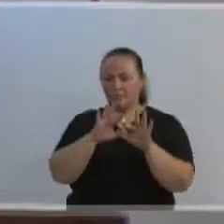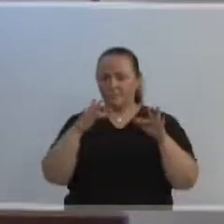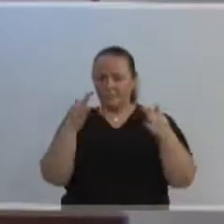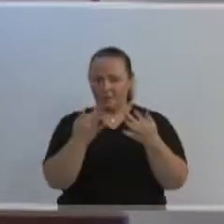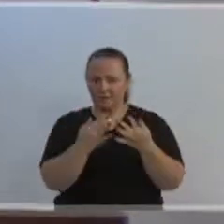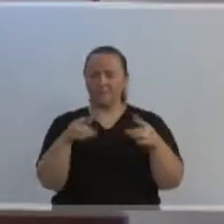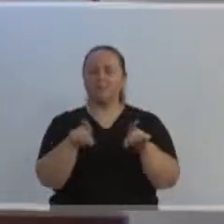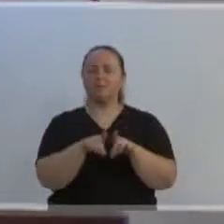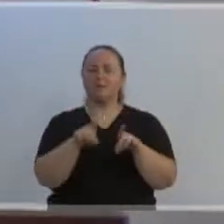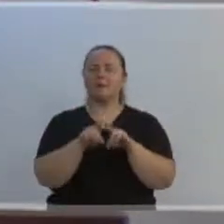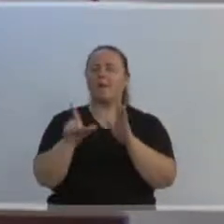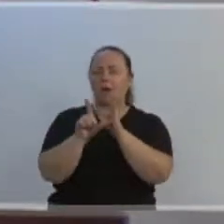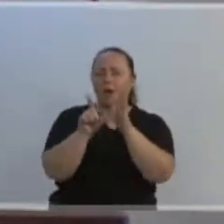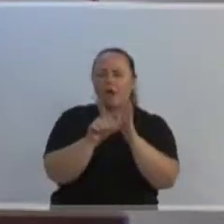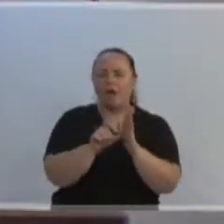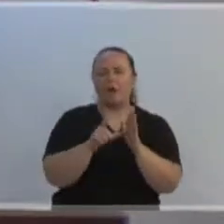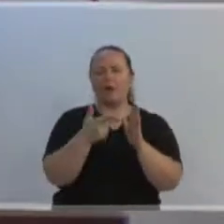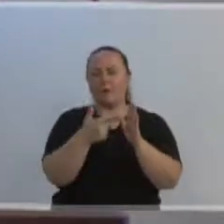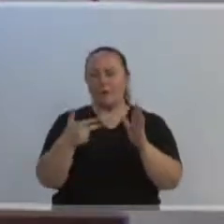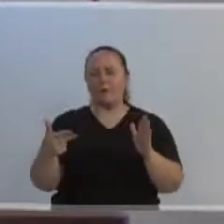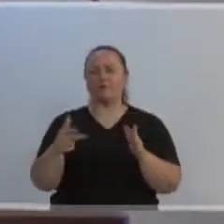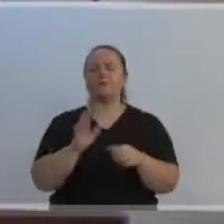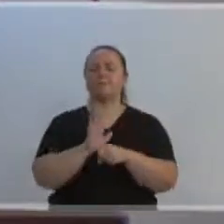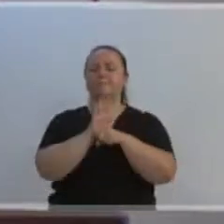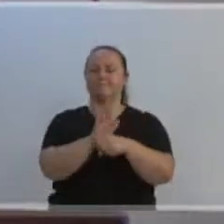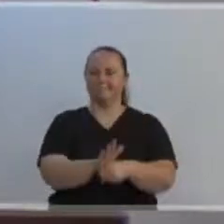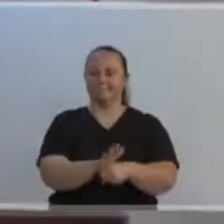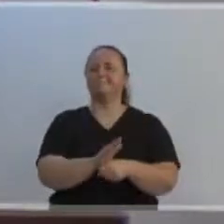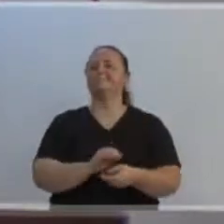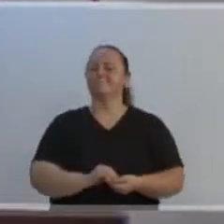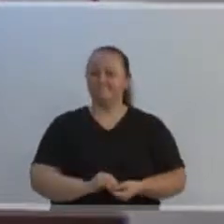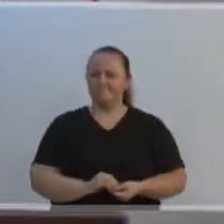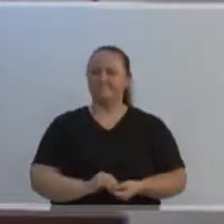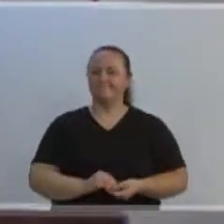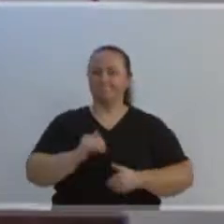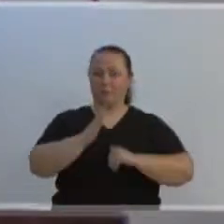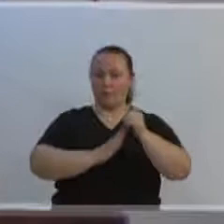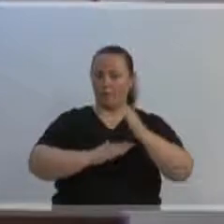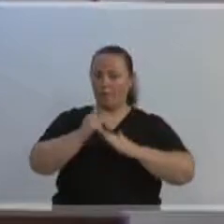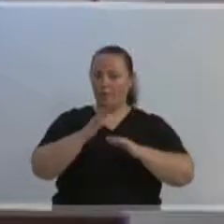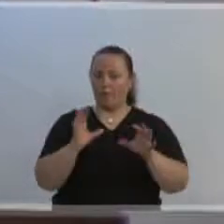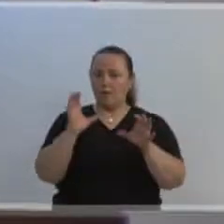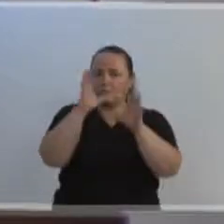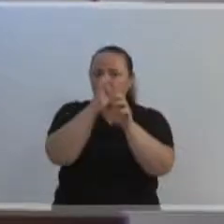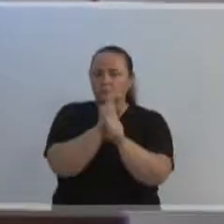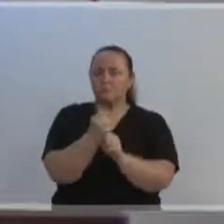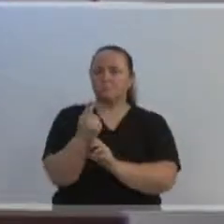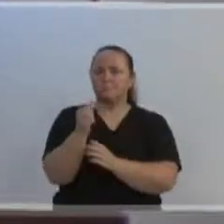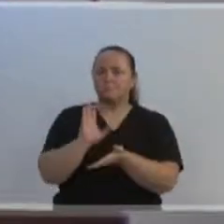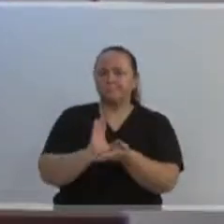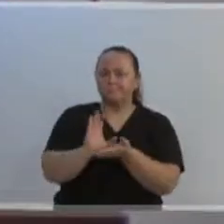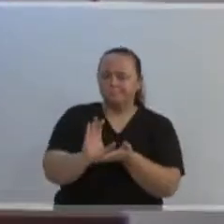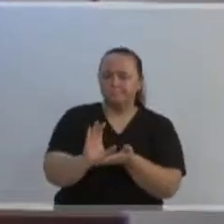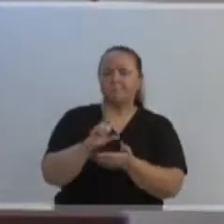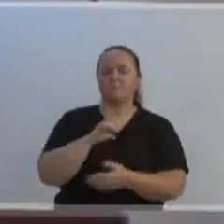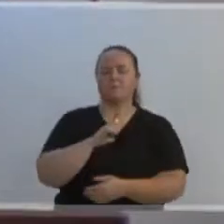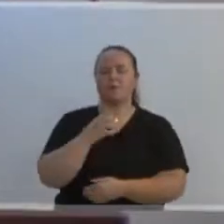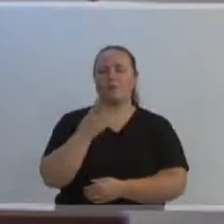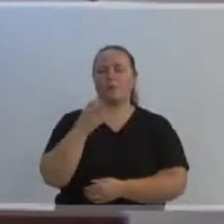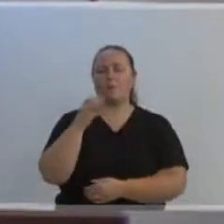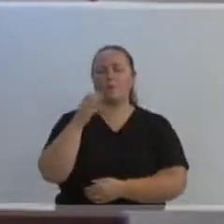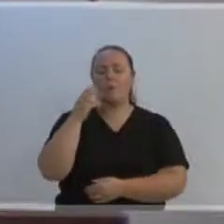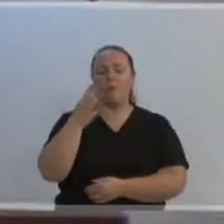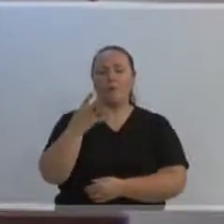que foram beneficiados a obra contou com um investimento de quatro milhões financiados pela caixa econômica federal através